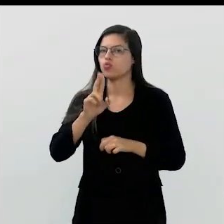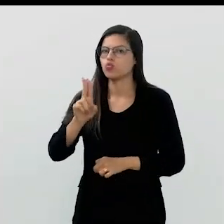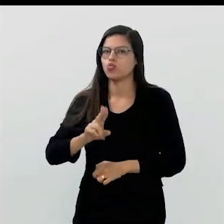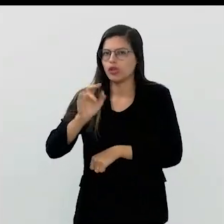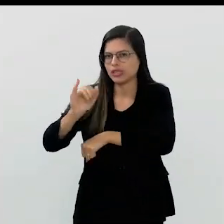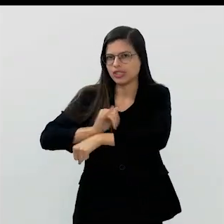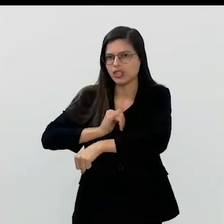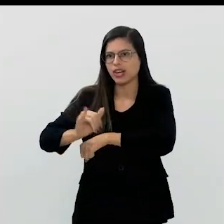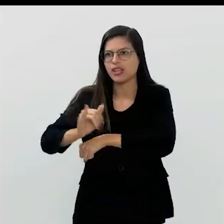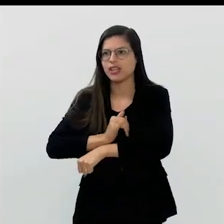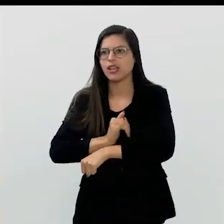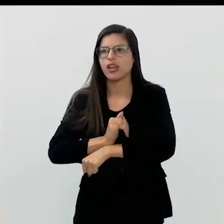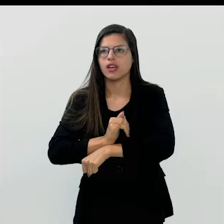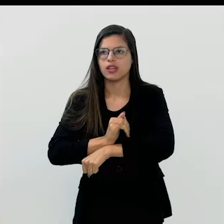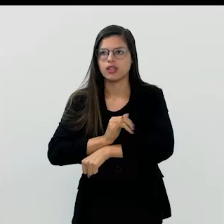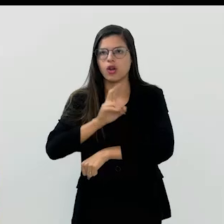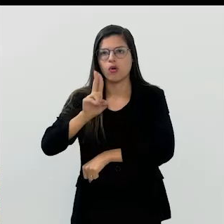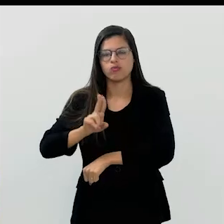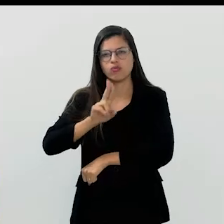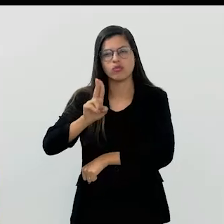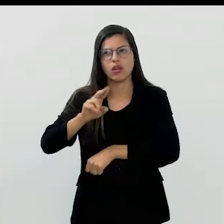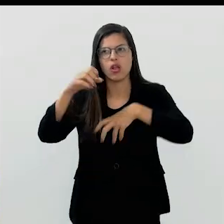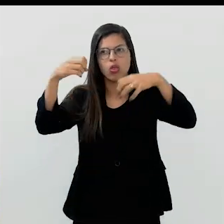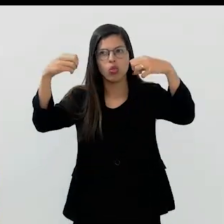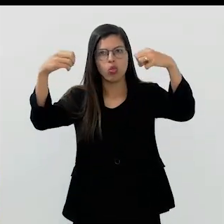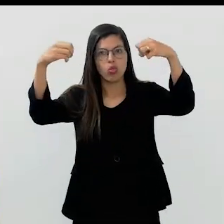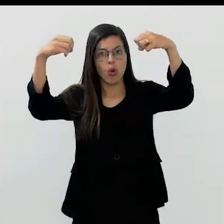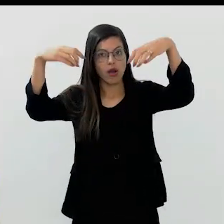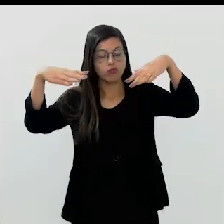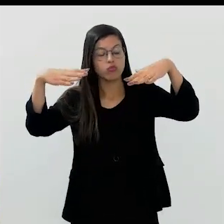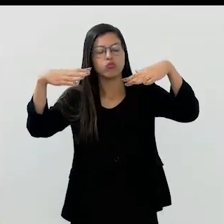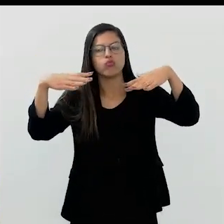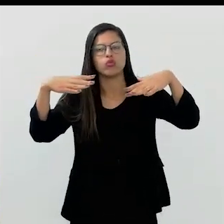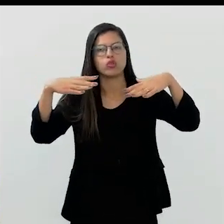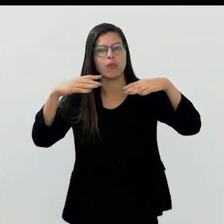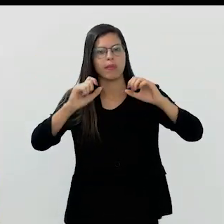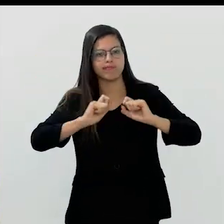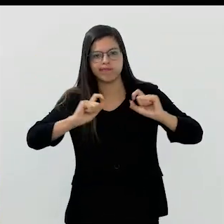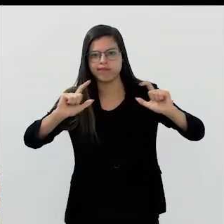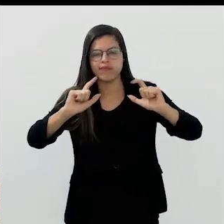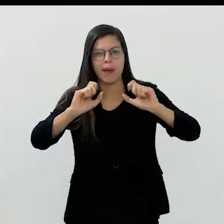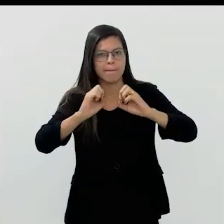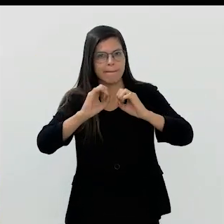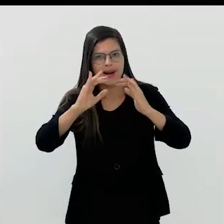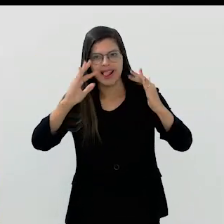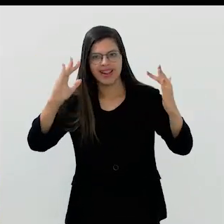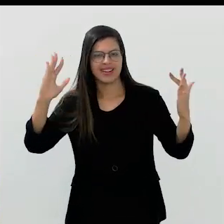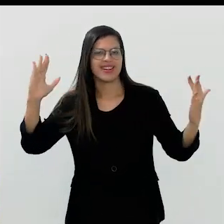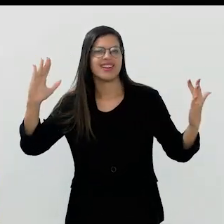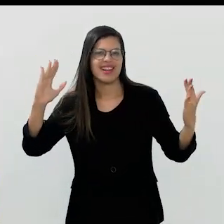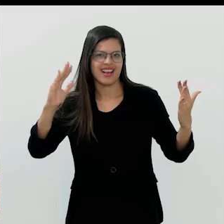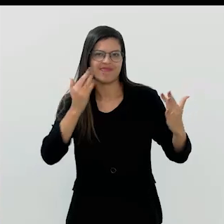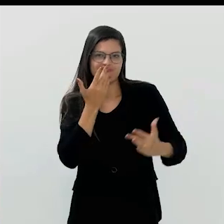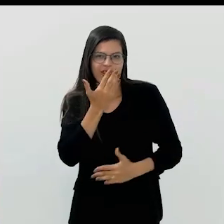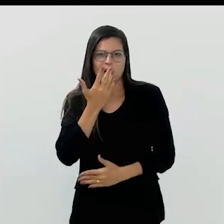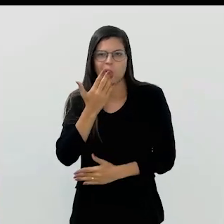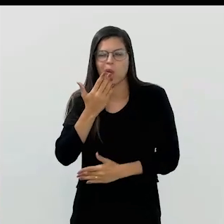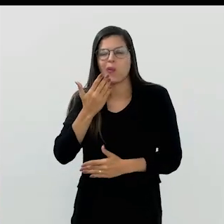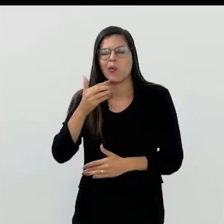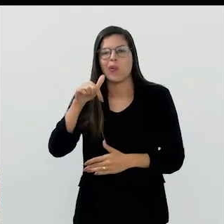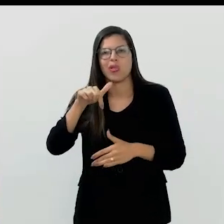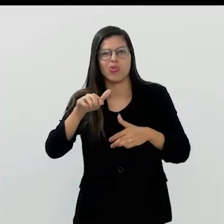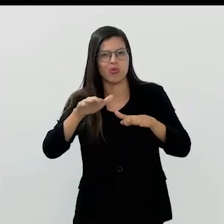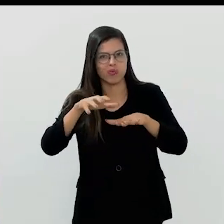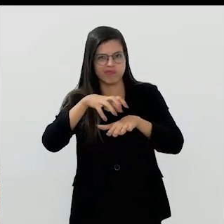Da avenida. Sim, sim, que é a luz para ressaltar o fluorescente das alegorias.